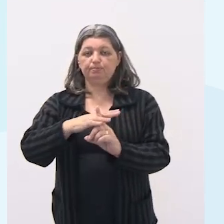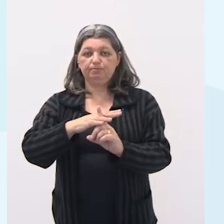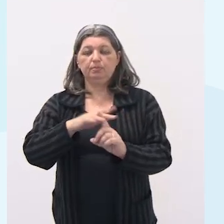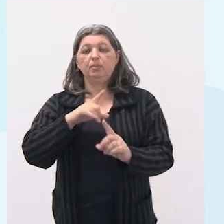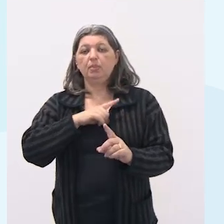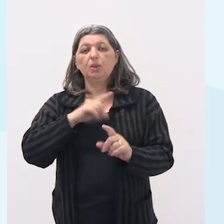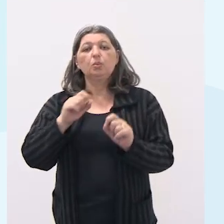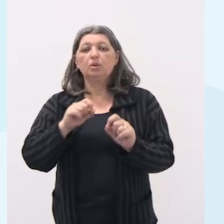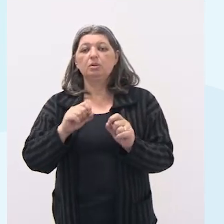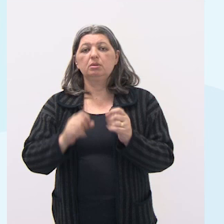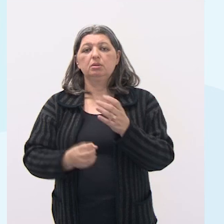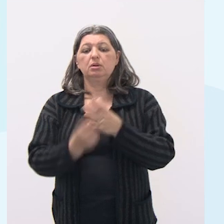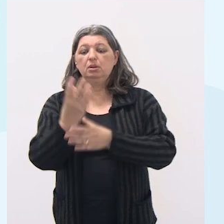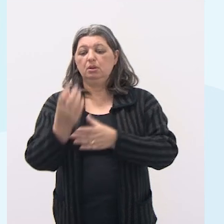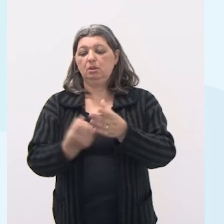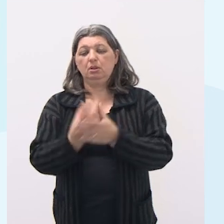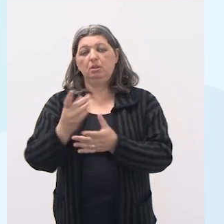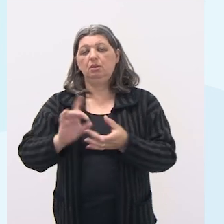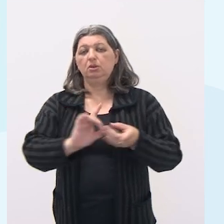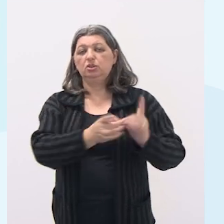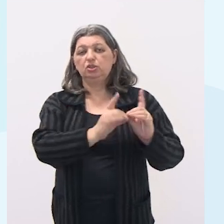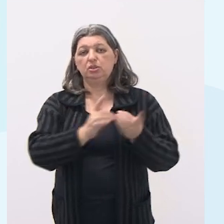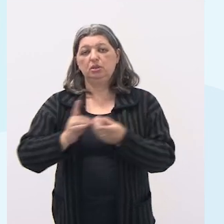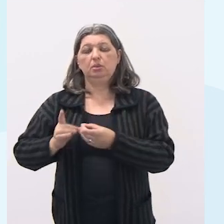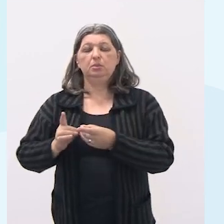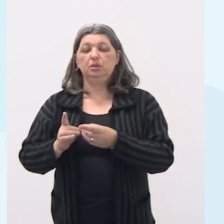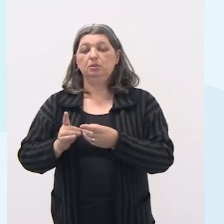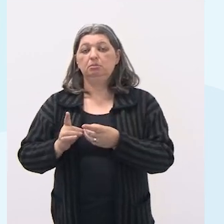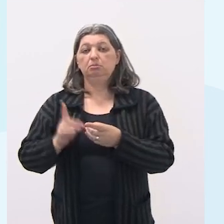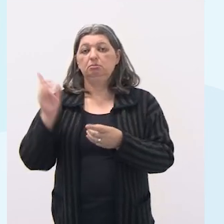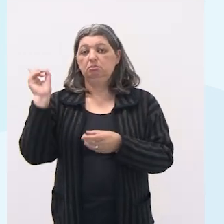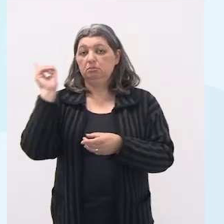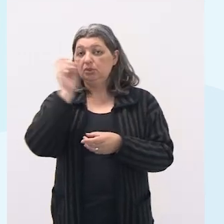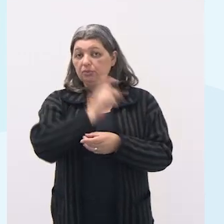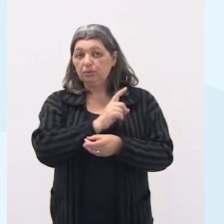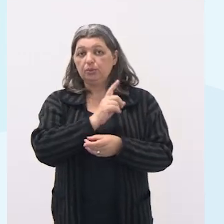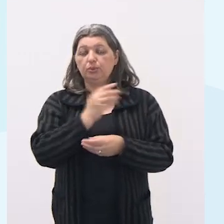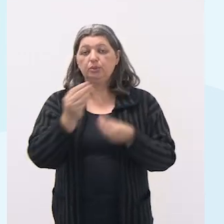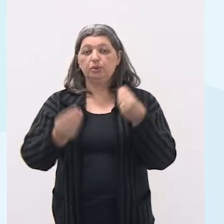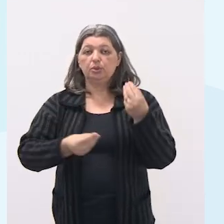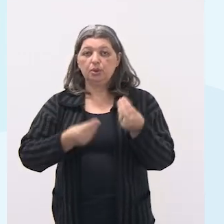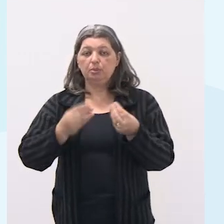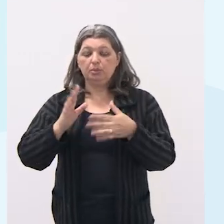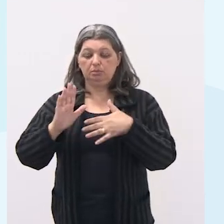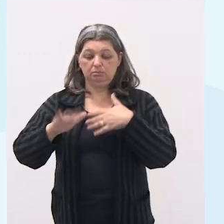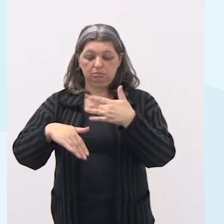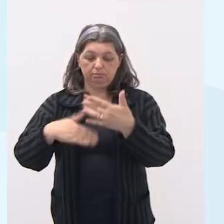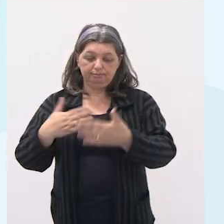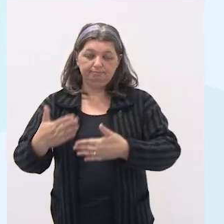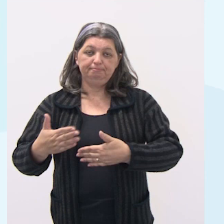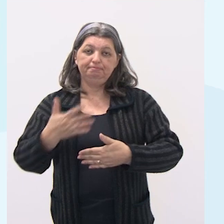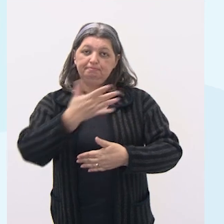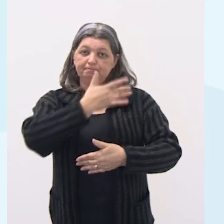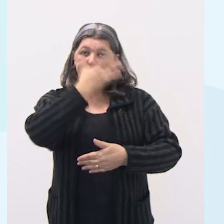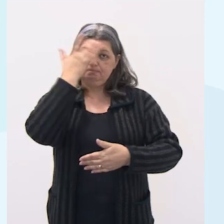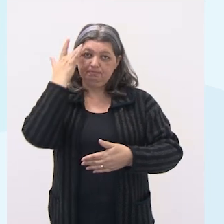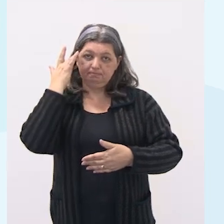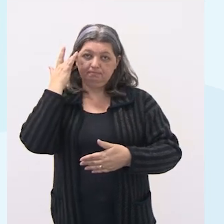criando dinâmicas que dificultam o andar dessas pessoas dentro